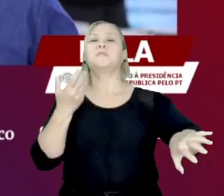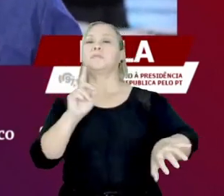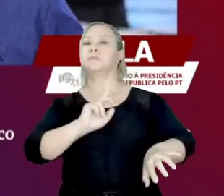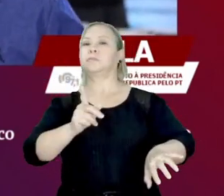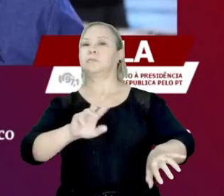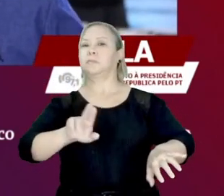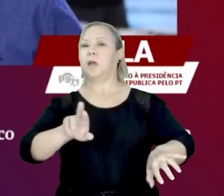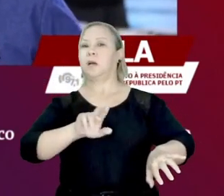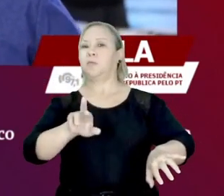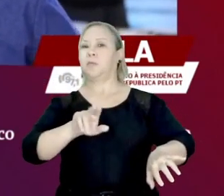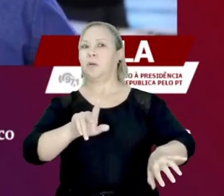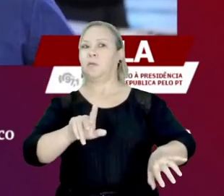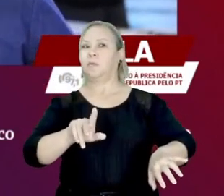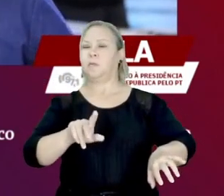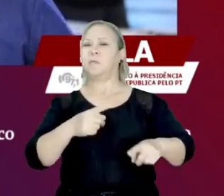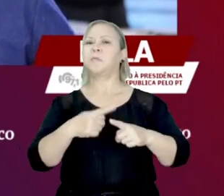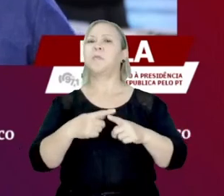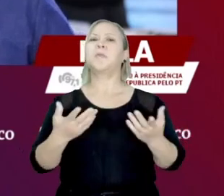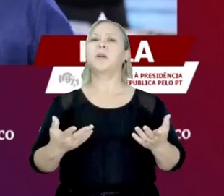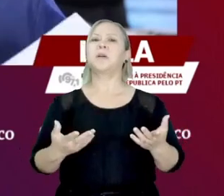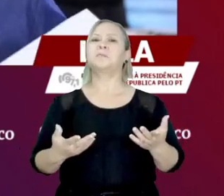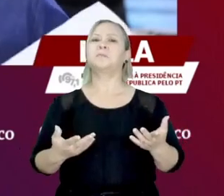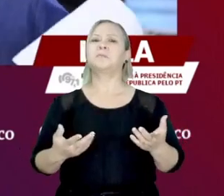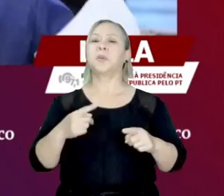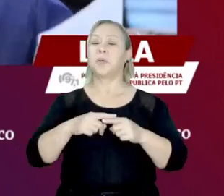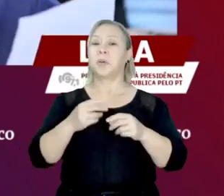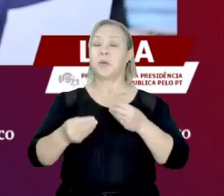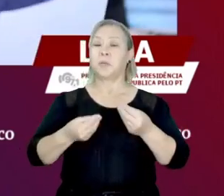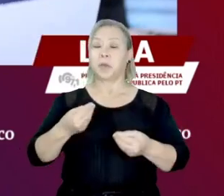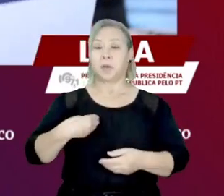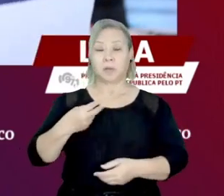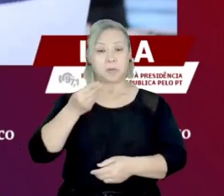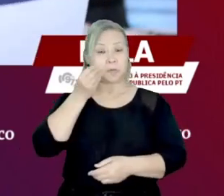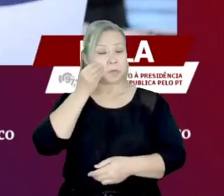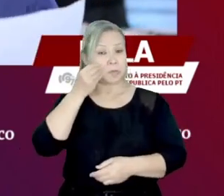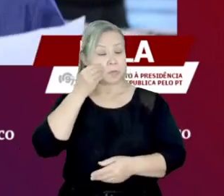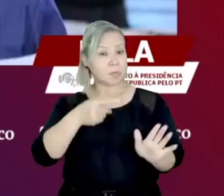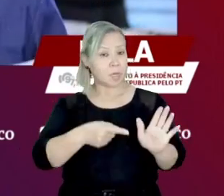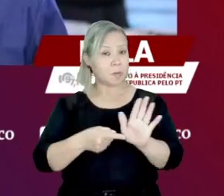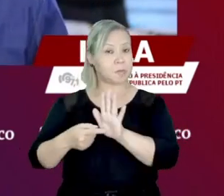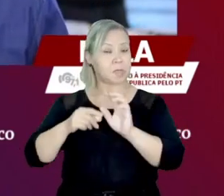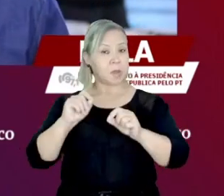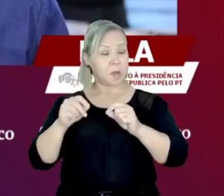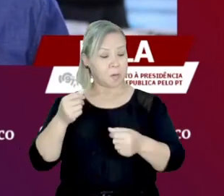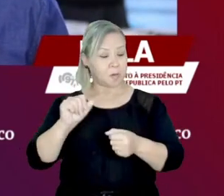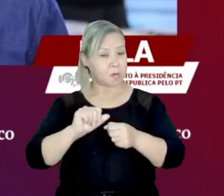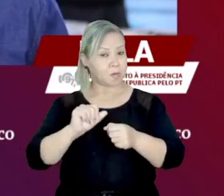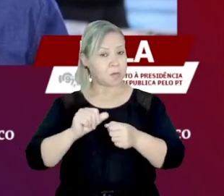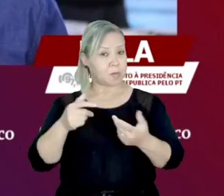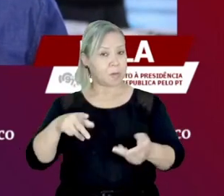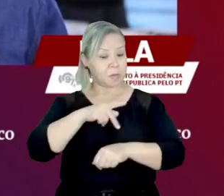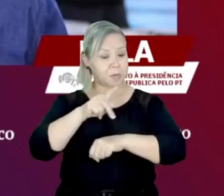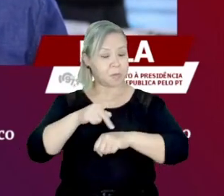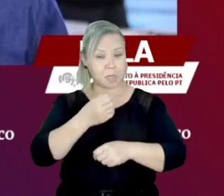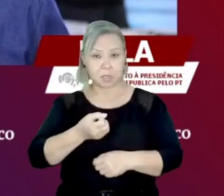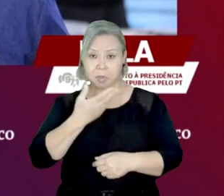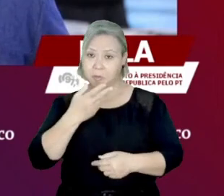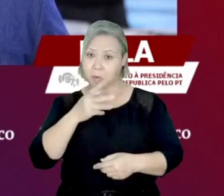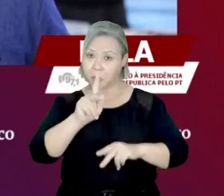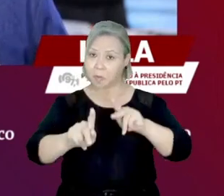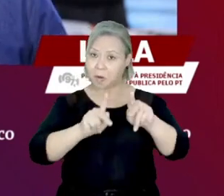eu pegar Minas Gerais, por exemplo, e dizer para você que Minas Gerais, a gente colocou mais de 1.400.000,